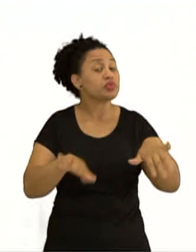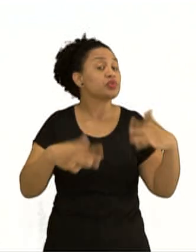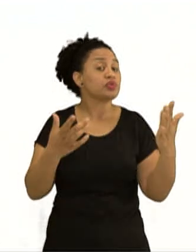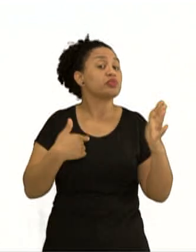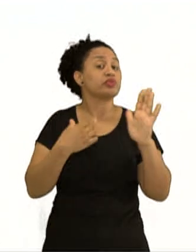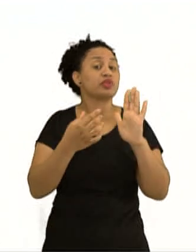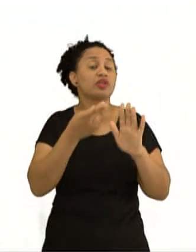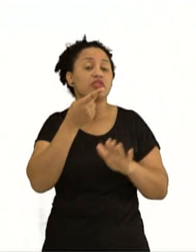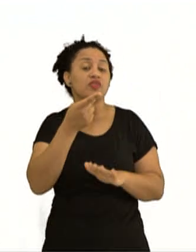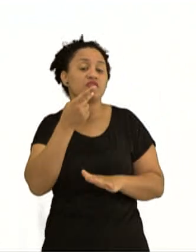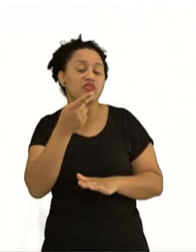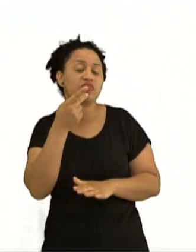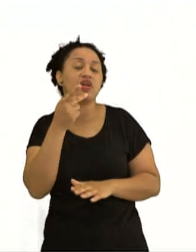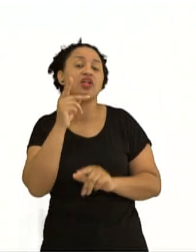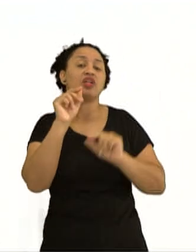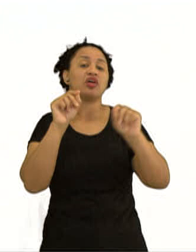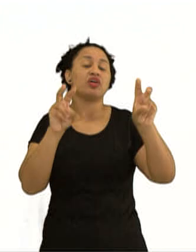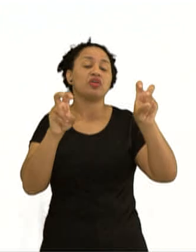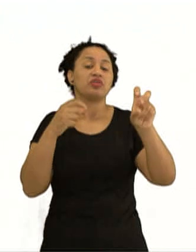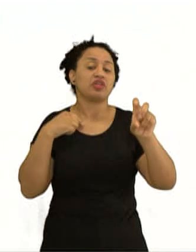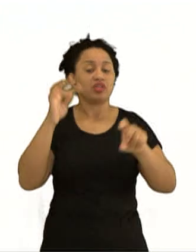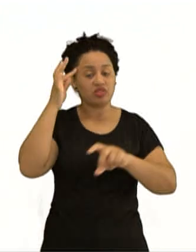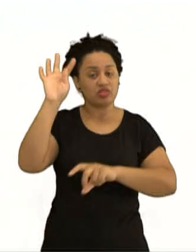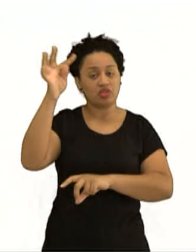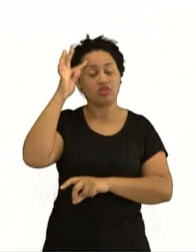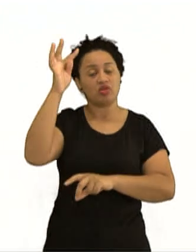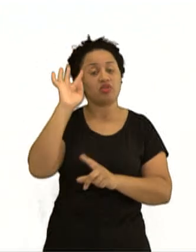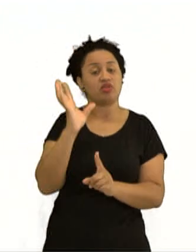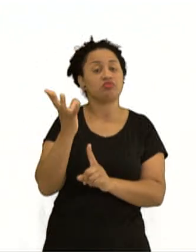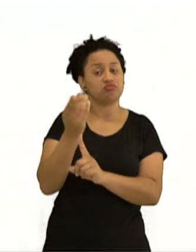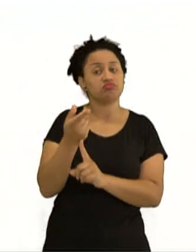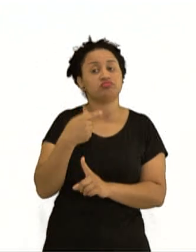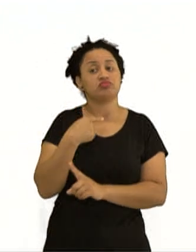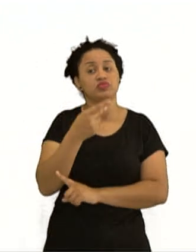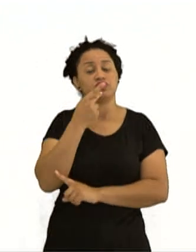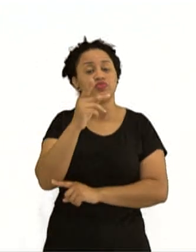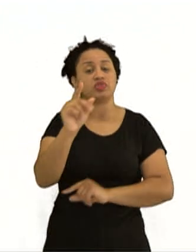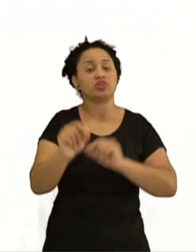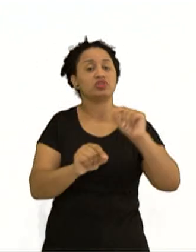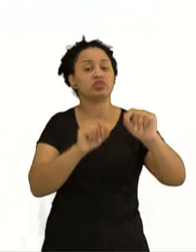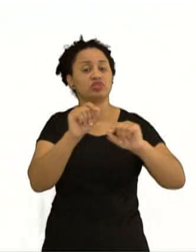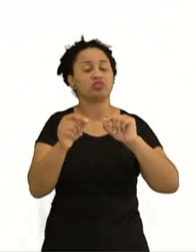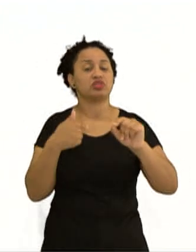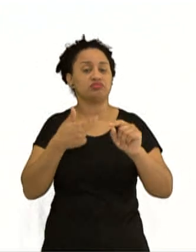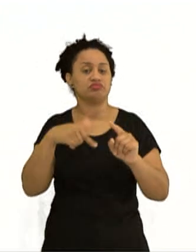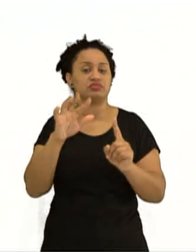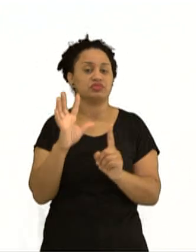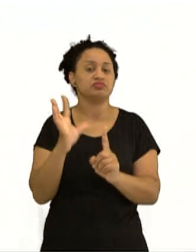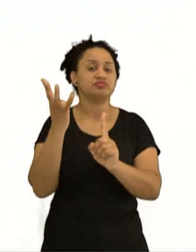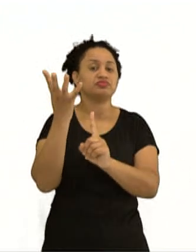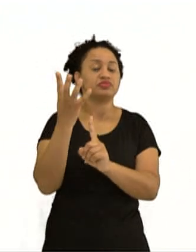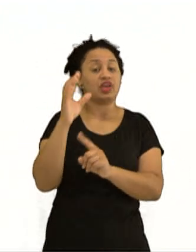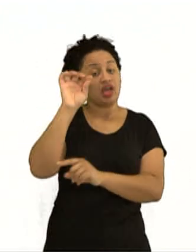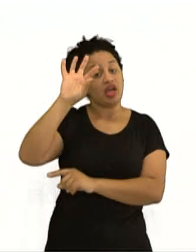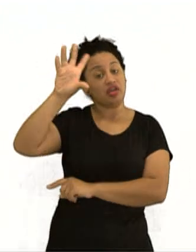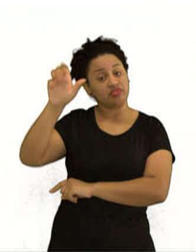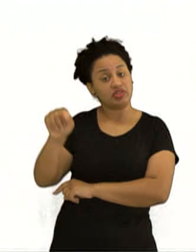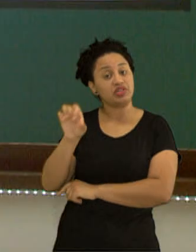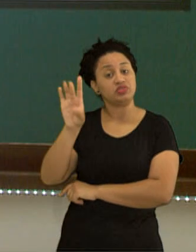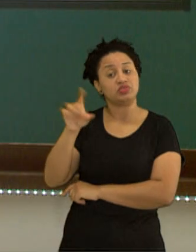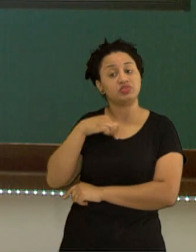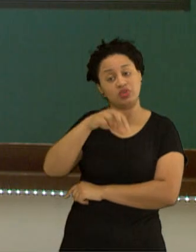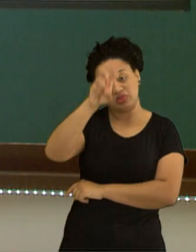cita o teórico da arte, né? Que ele aborda ali a questão africana somente no Egito,